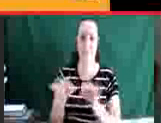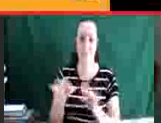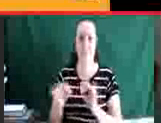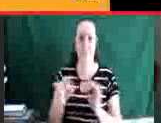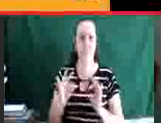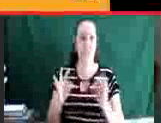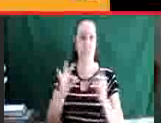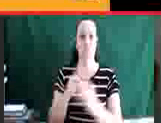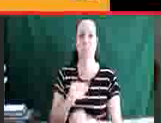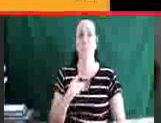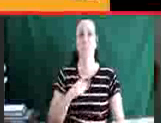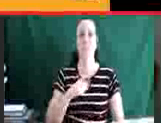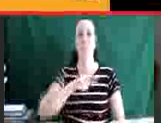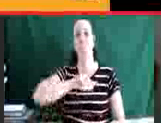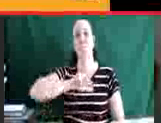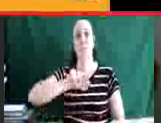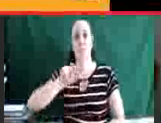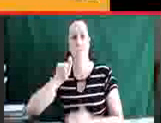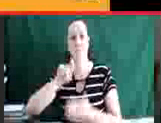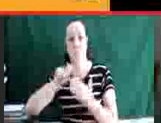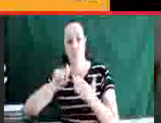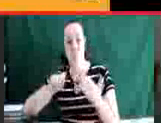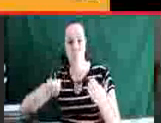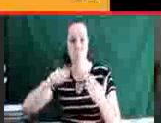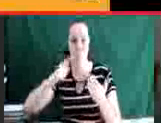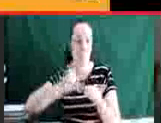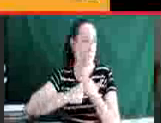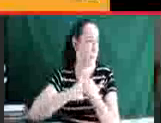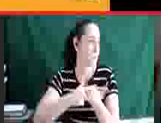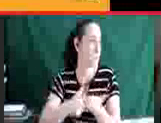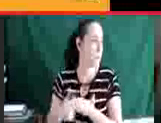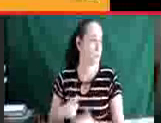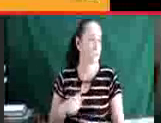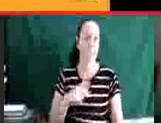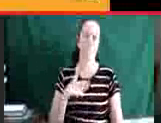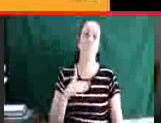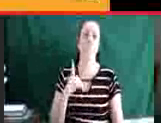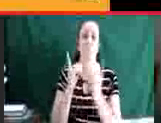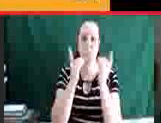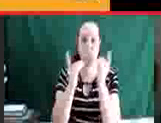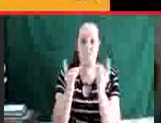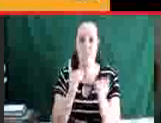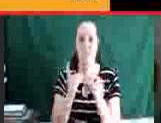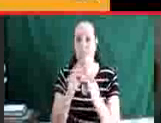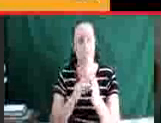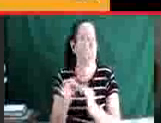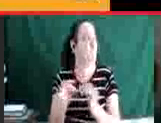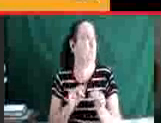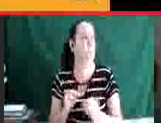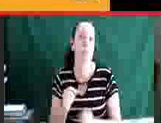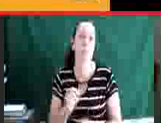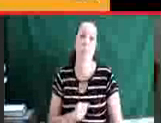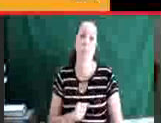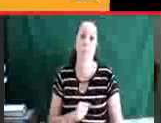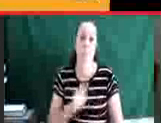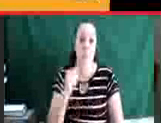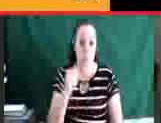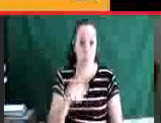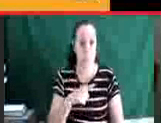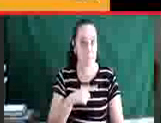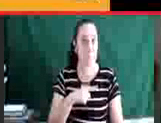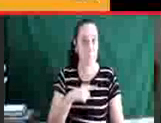você tem mais um aporte jurídico, né, do setor de segurança do NIC-BR. Tá? Essa é a diferença. Então, se você for